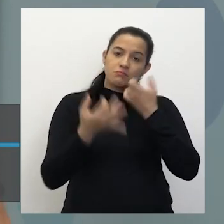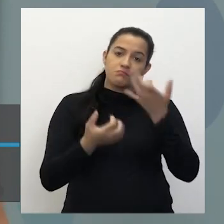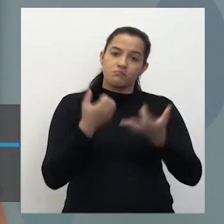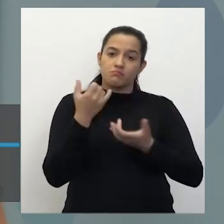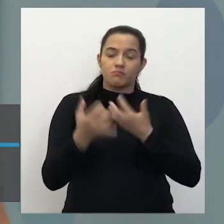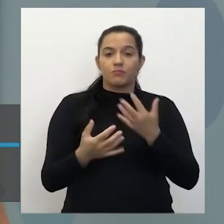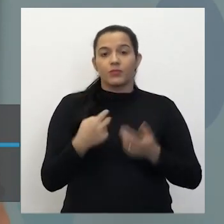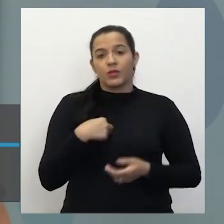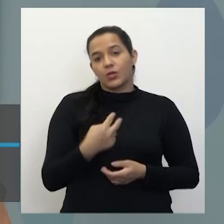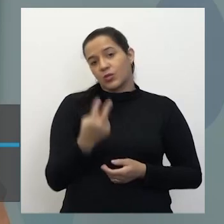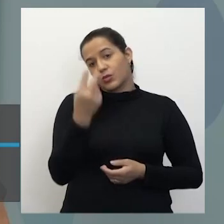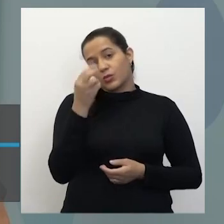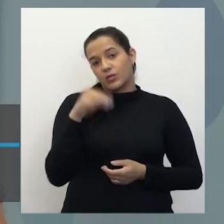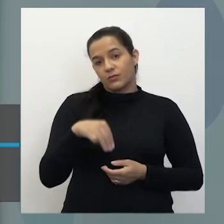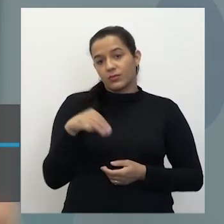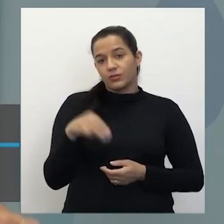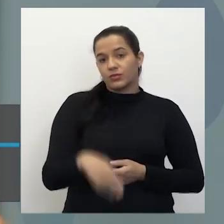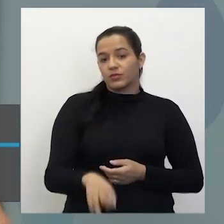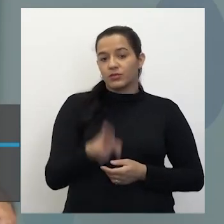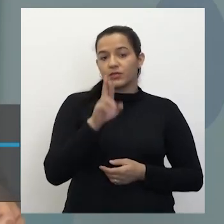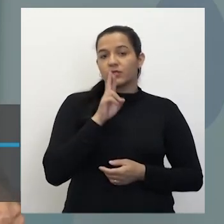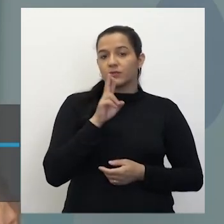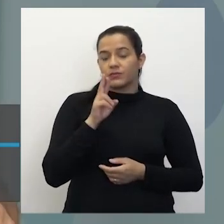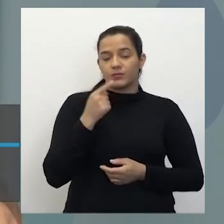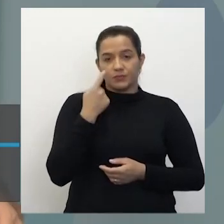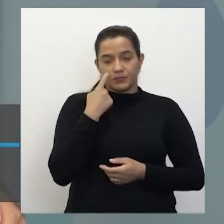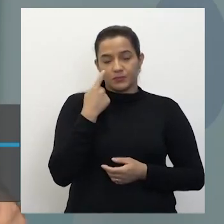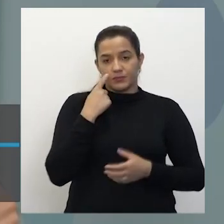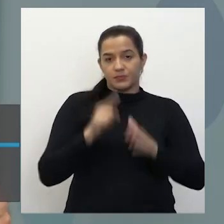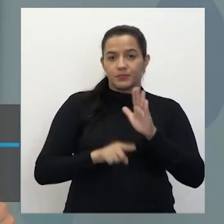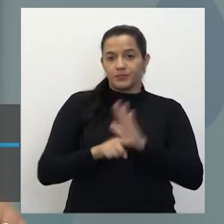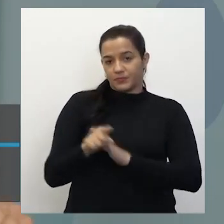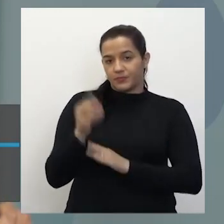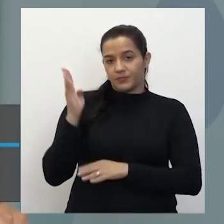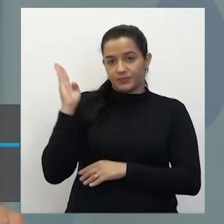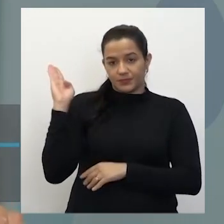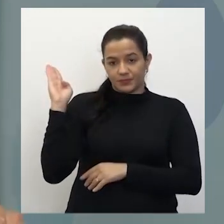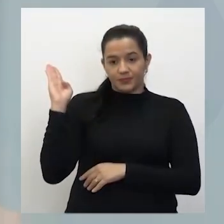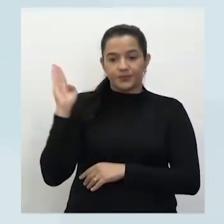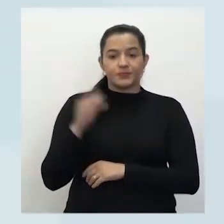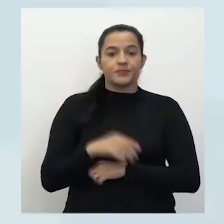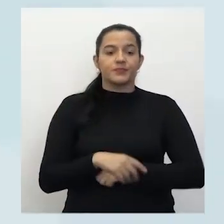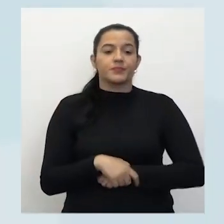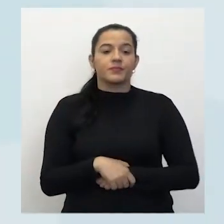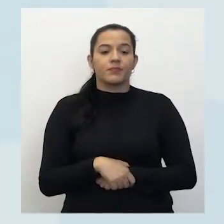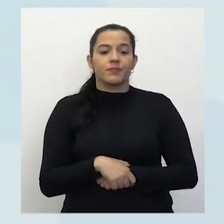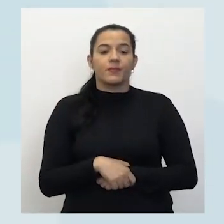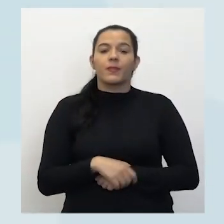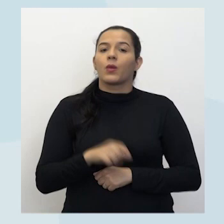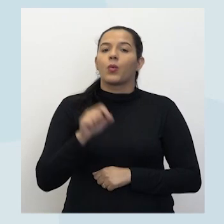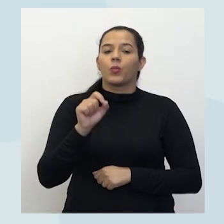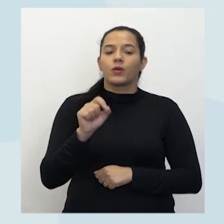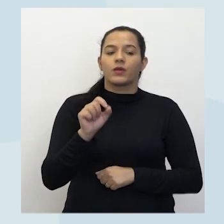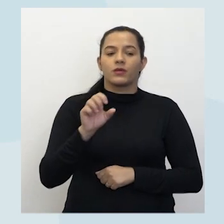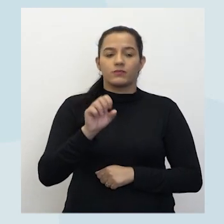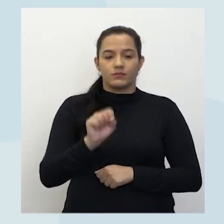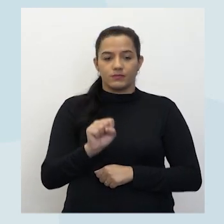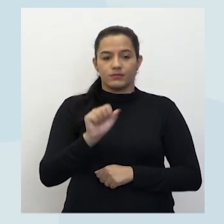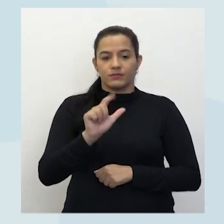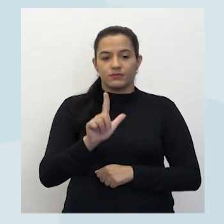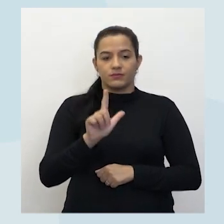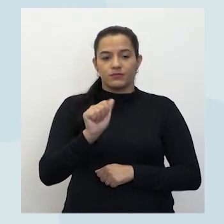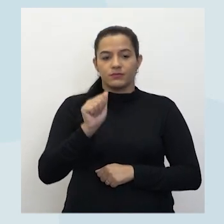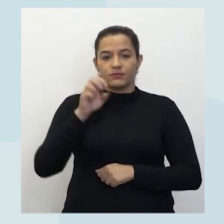vocês, em 2 minutinhos, respondessem a esta pergunta que está na tela. O que é slam? Então, os alunos